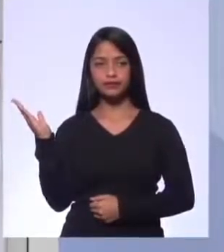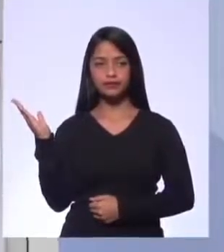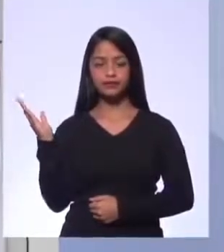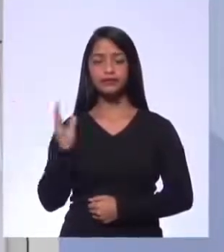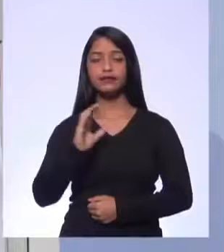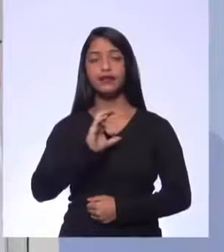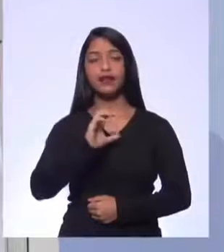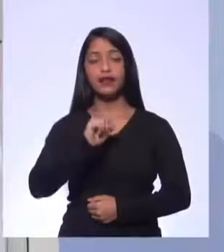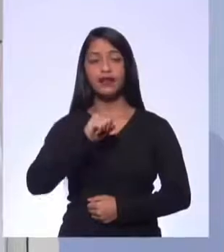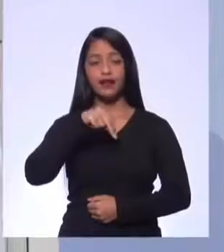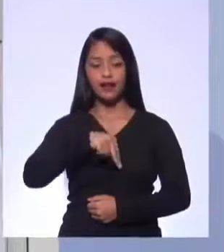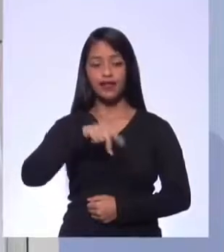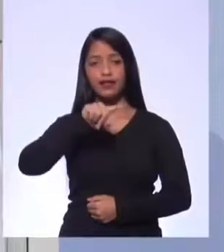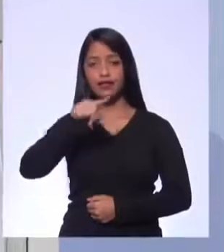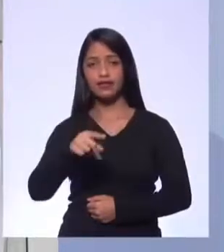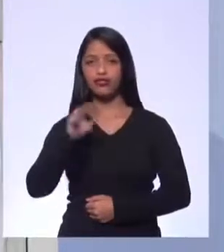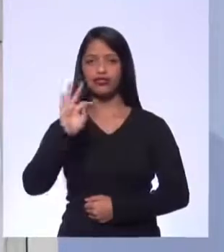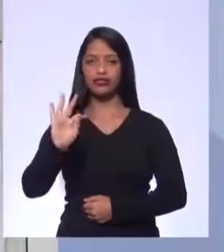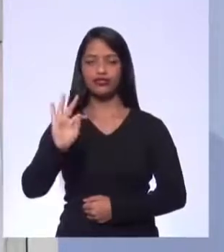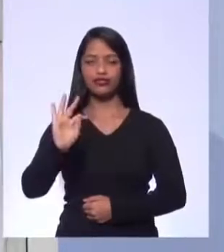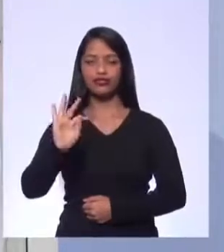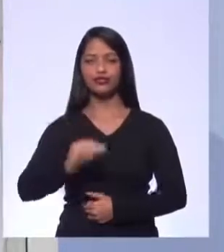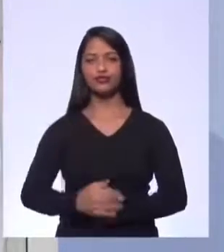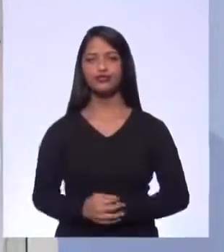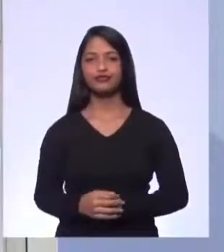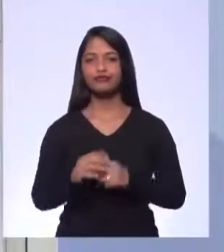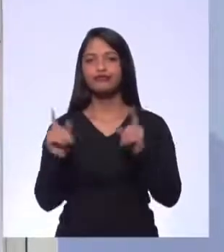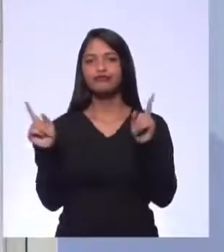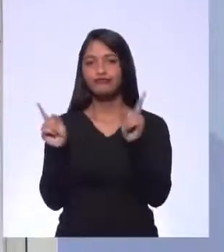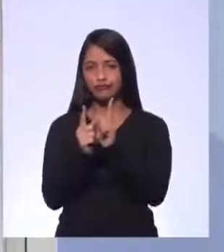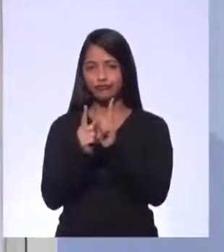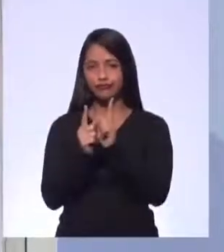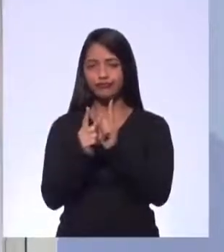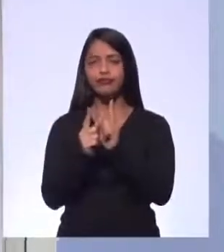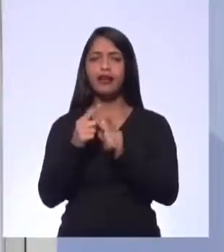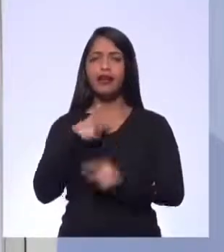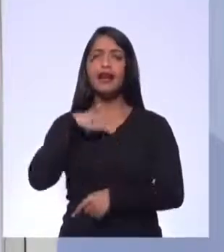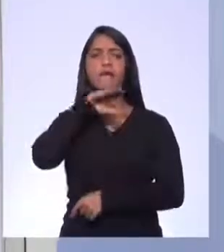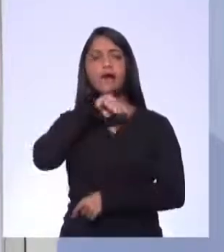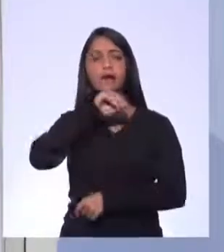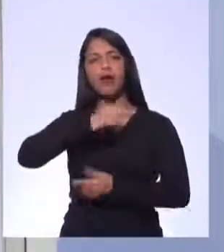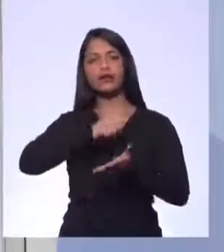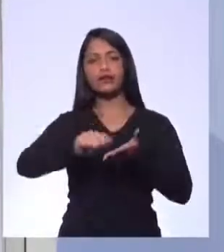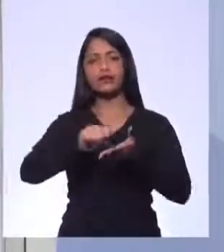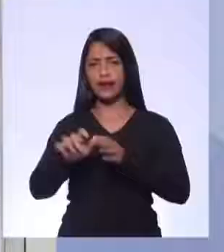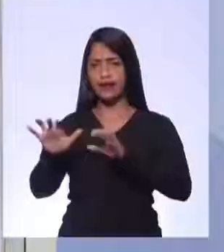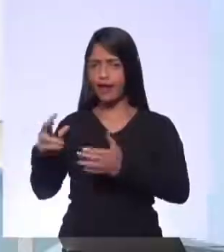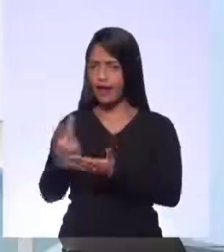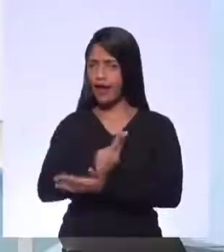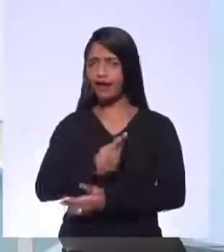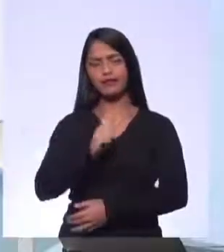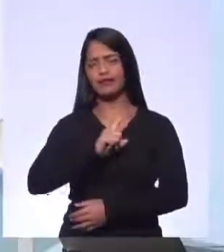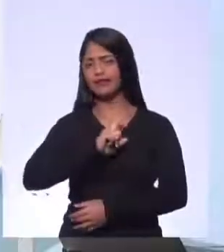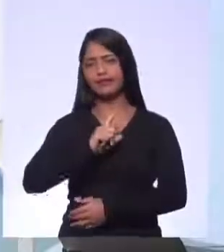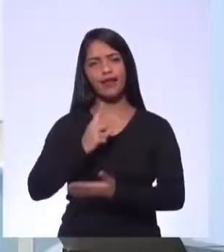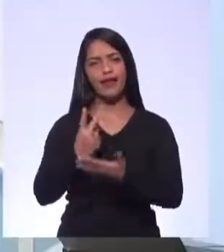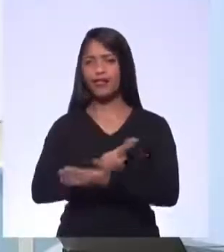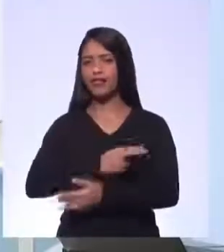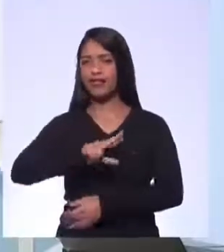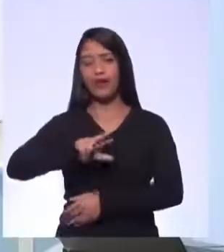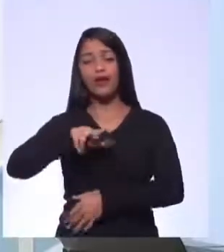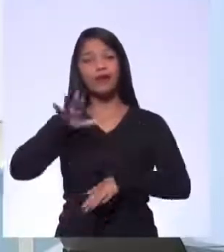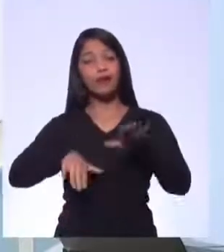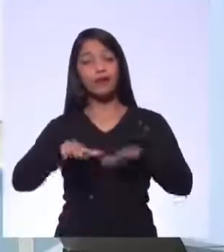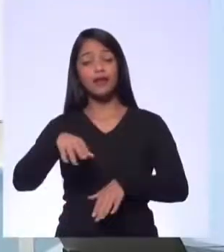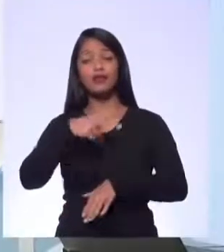Fica can't. No, it can't. É errado falar assim? Não, não é. Né? Depende muito da maneira e do contexto que